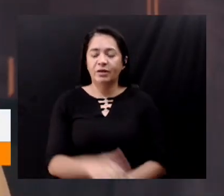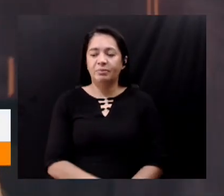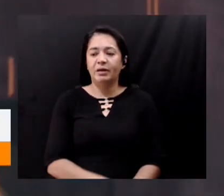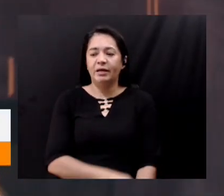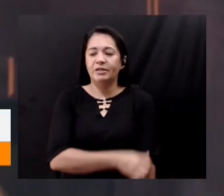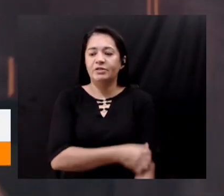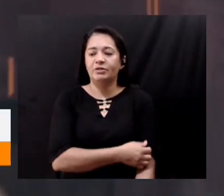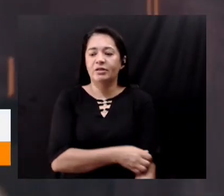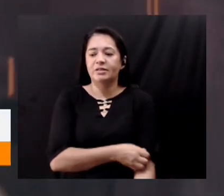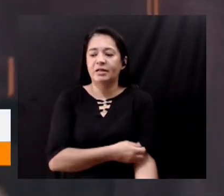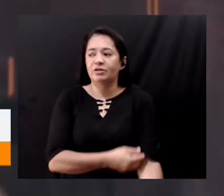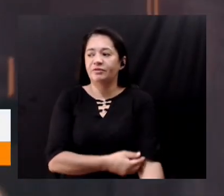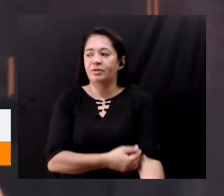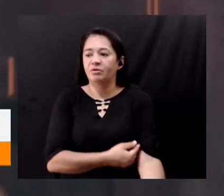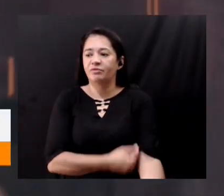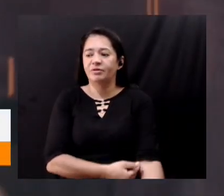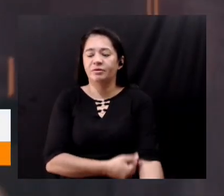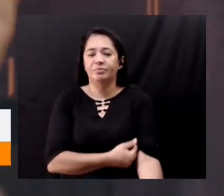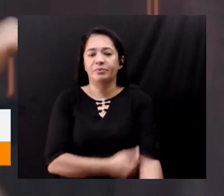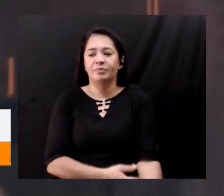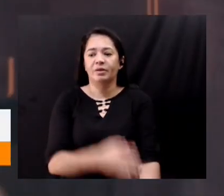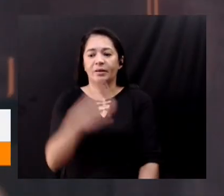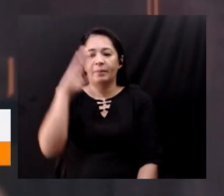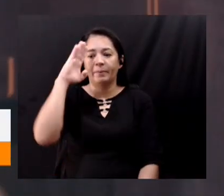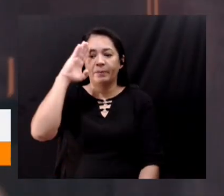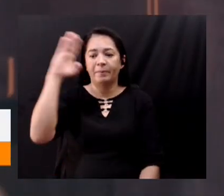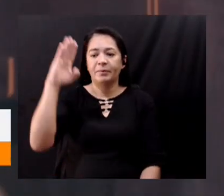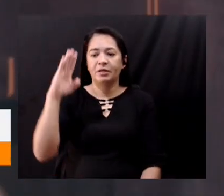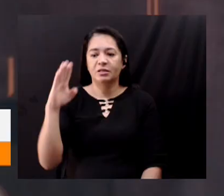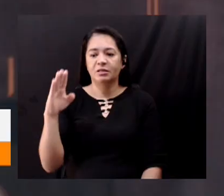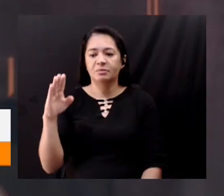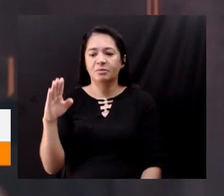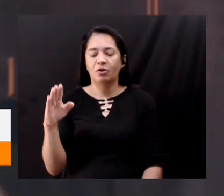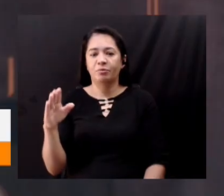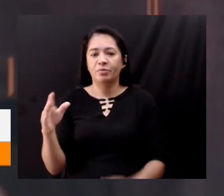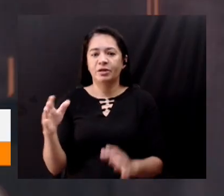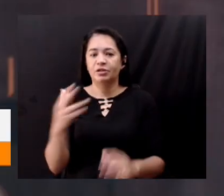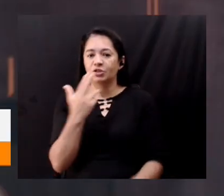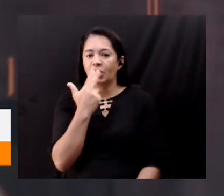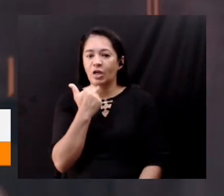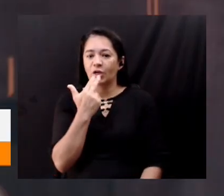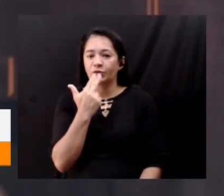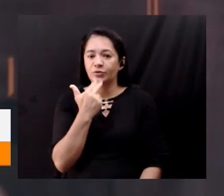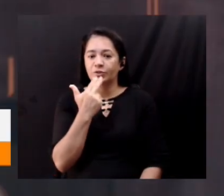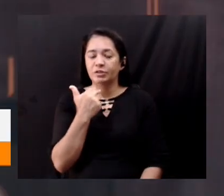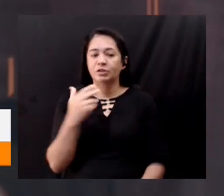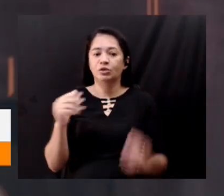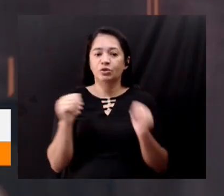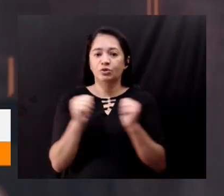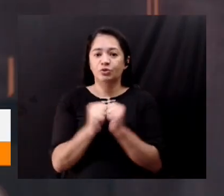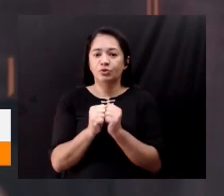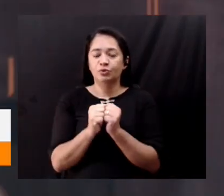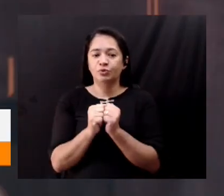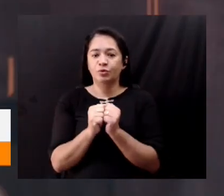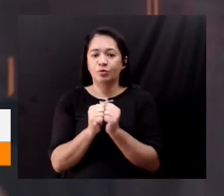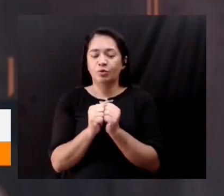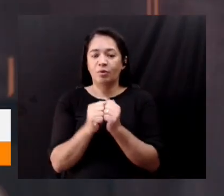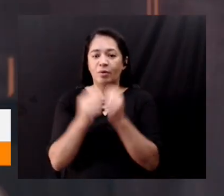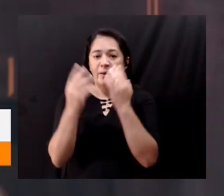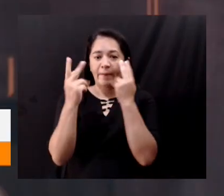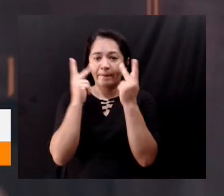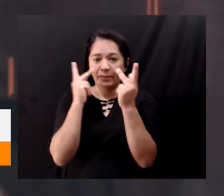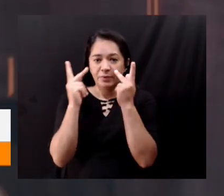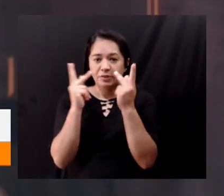estratégias, principalmente aliando a nutrição com a psicoterapia, porque realmente tem muitas pessoas que sofrem com